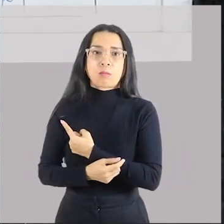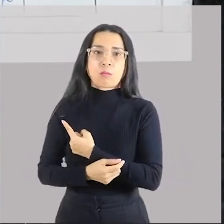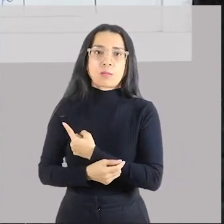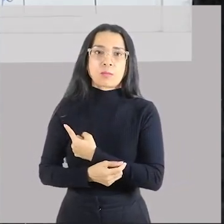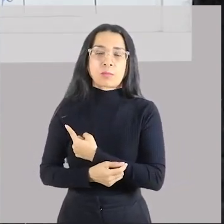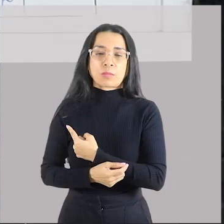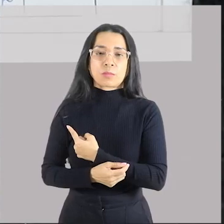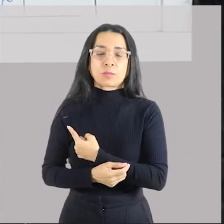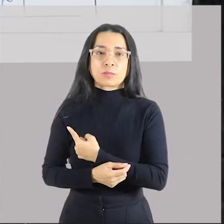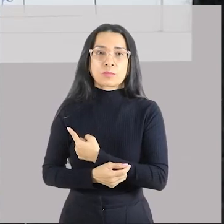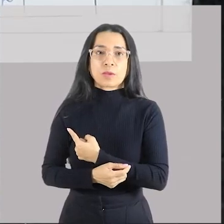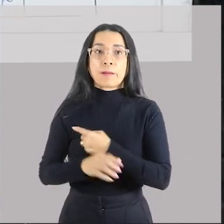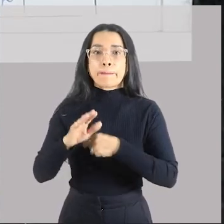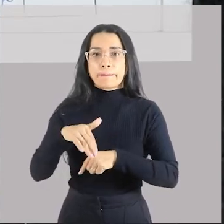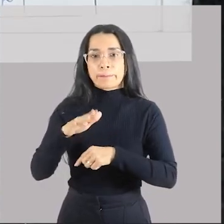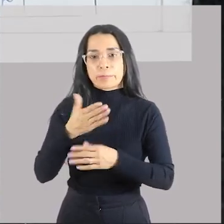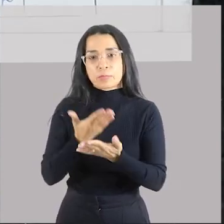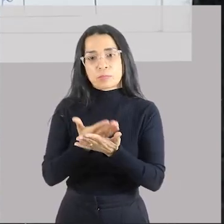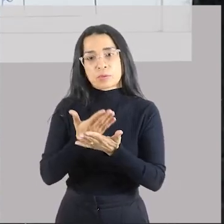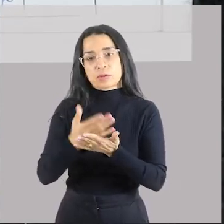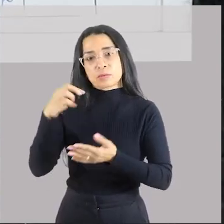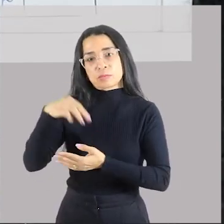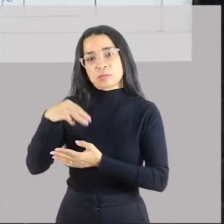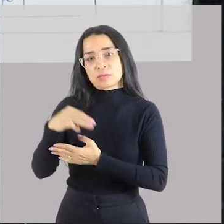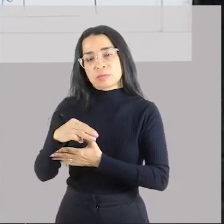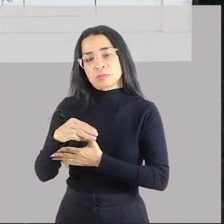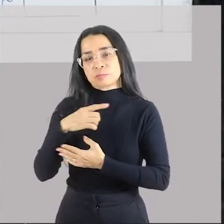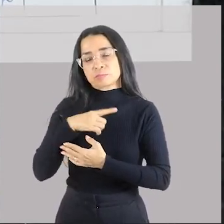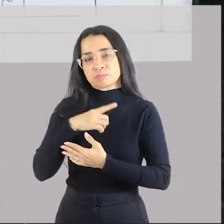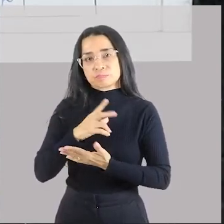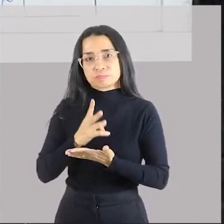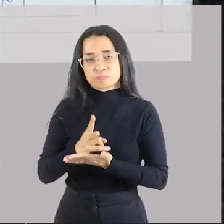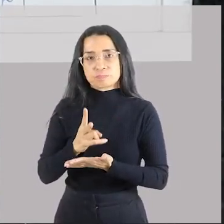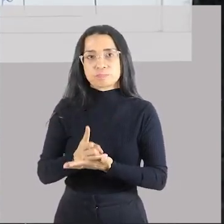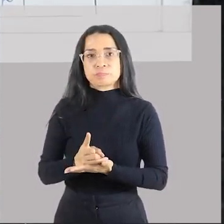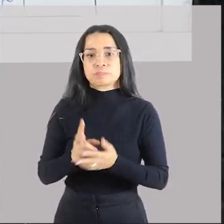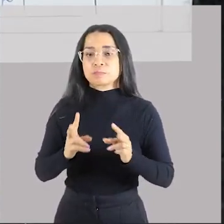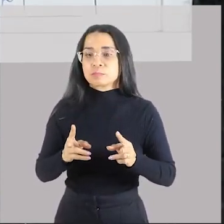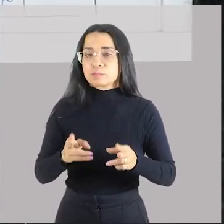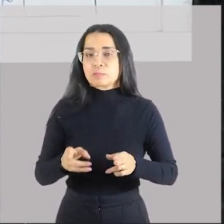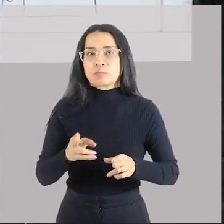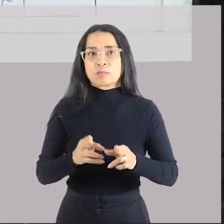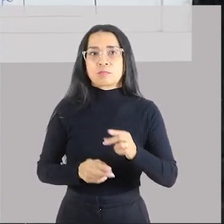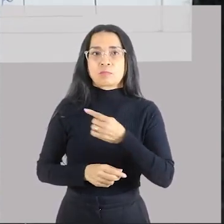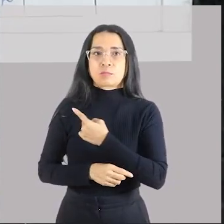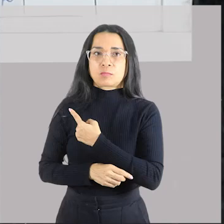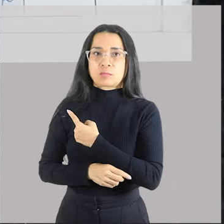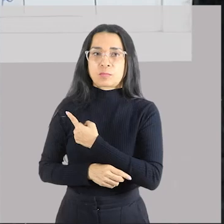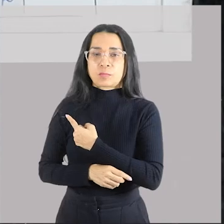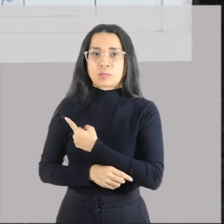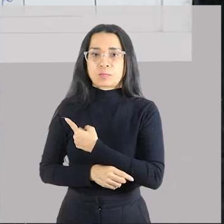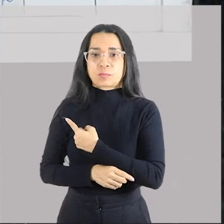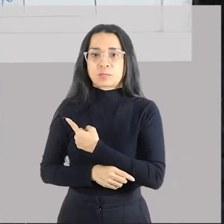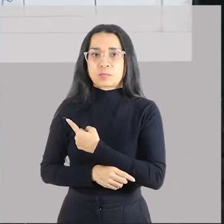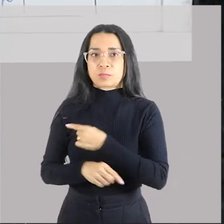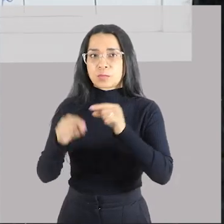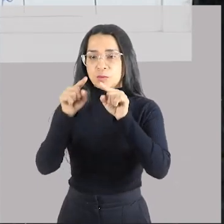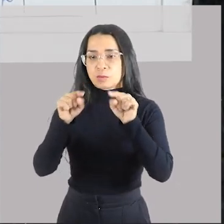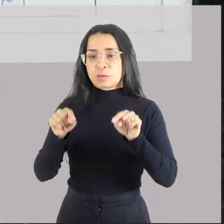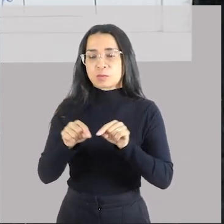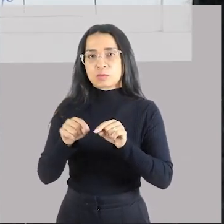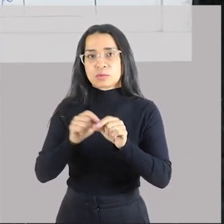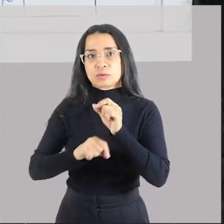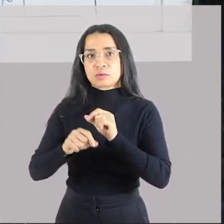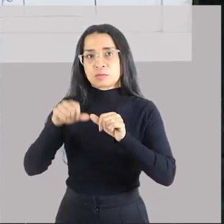mais estudados da matemática, que aparecem com a mesma frequência. O mesmo triângulozinho aqui vai ser formado. O que